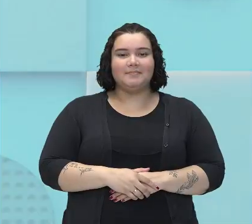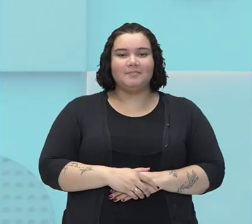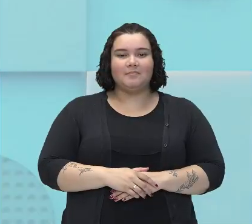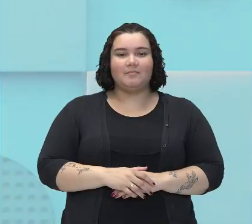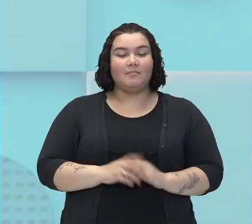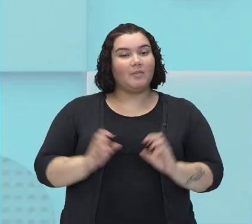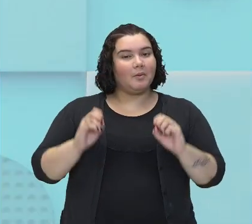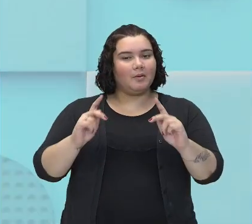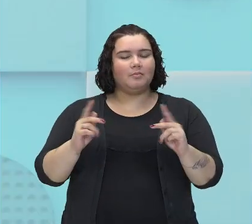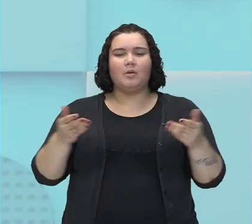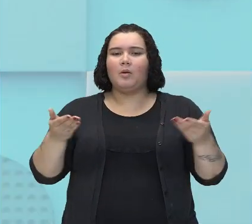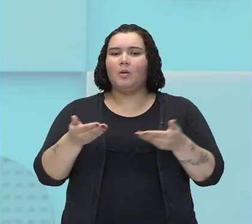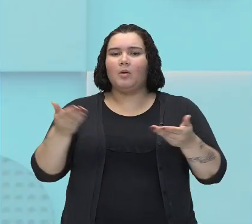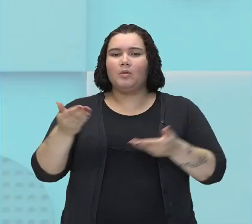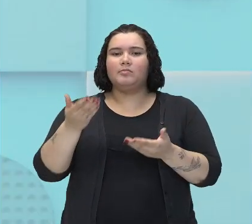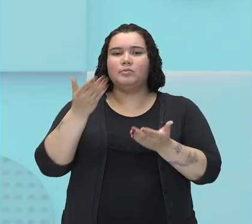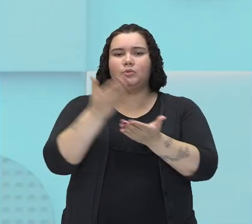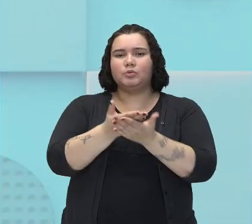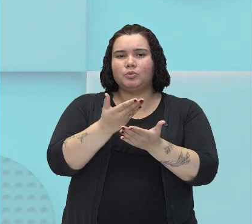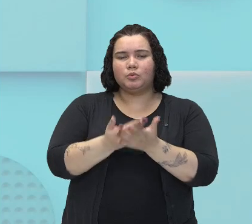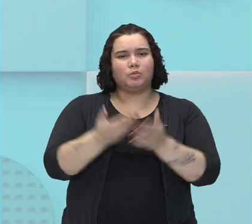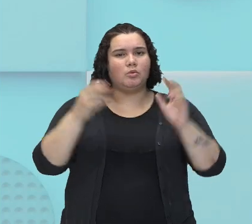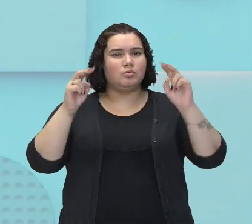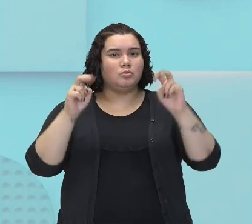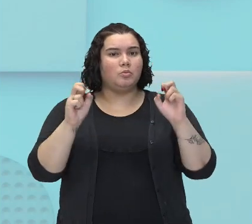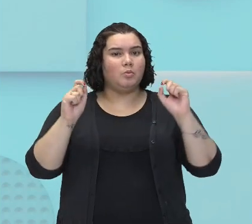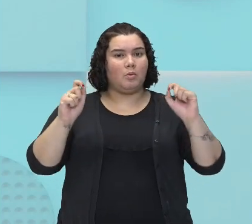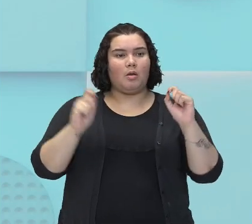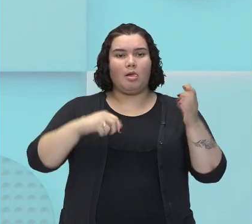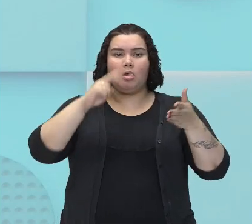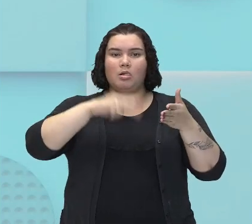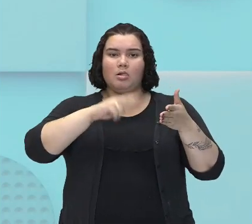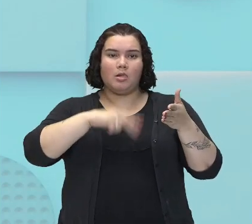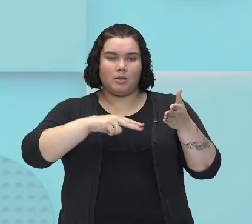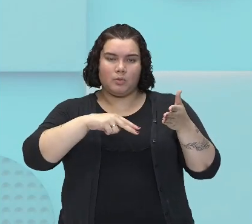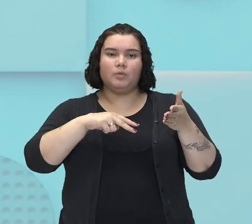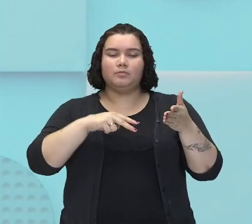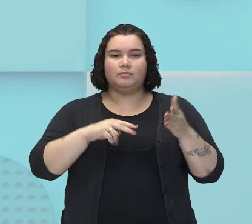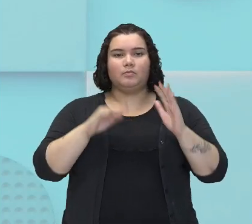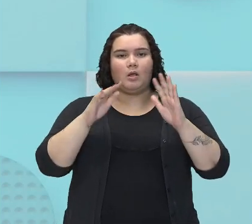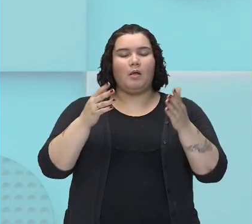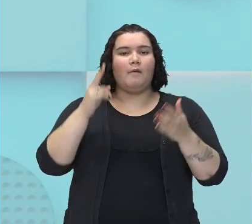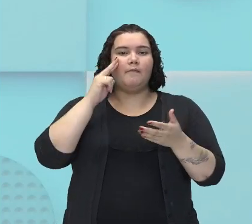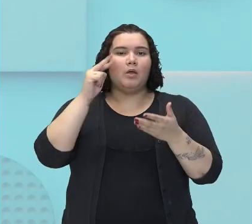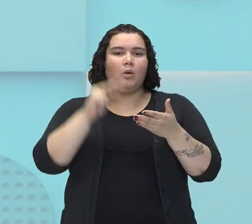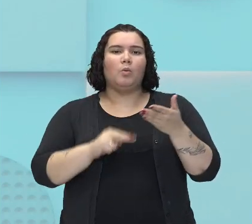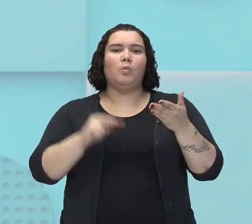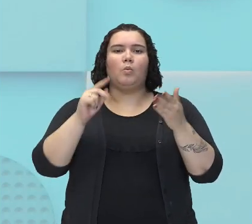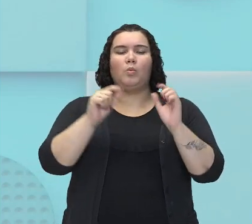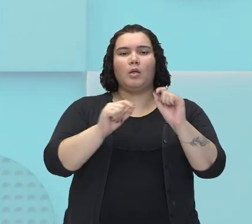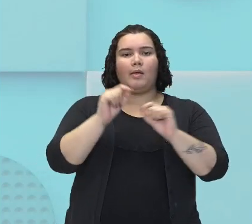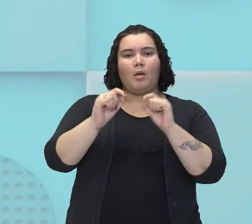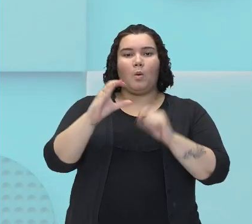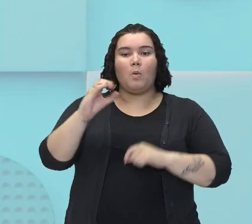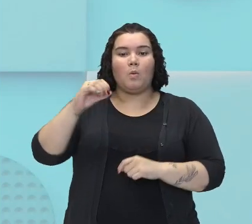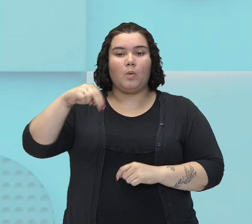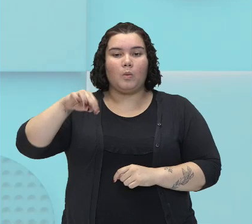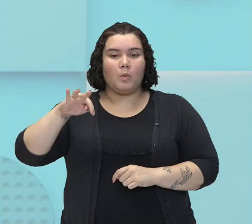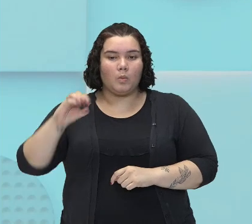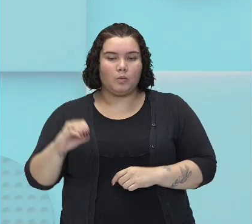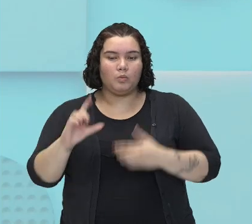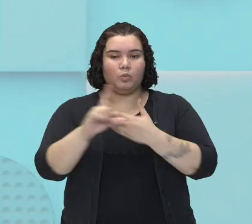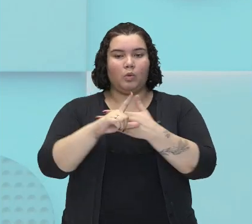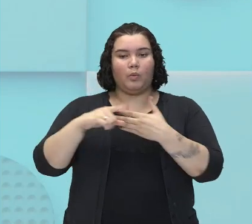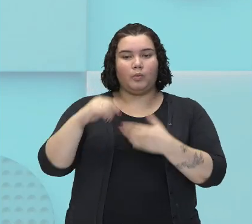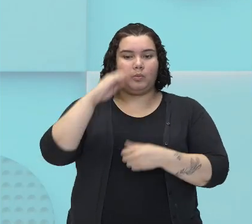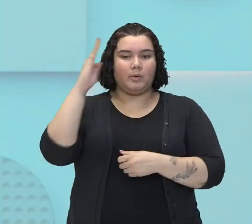Então, pessoal, a gente vai falar um pouquinho hoje sobre leitura. Vamos ler um conto de um escritor brasileiro que é bastante conhecido, além de ser um dos